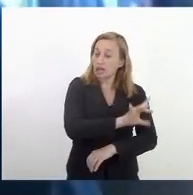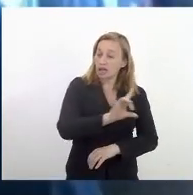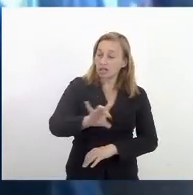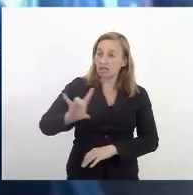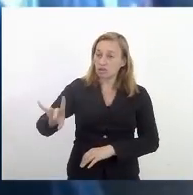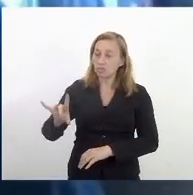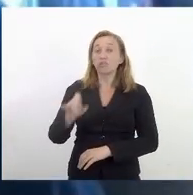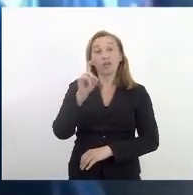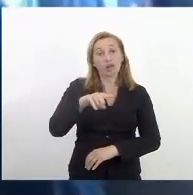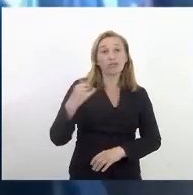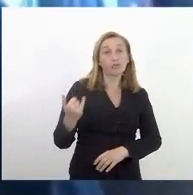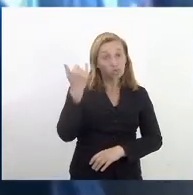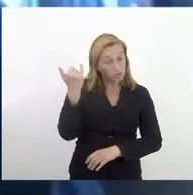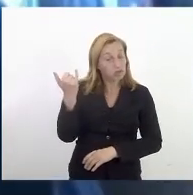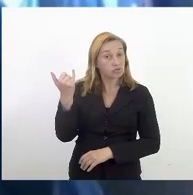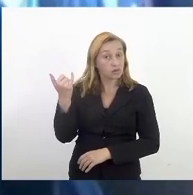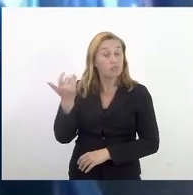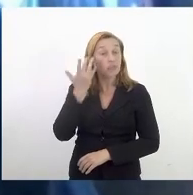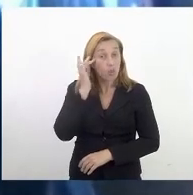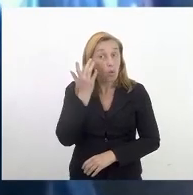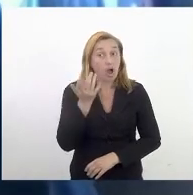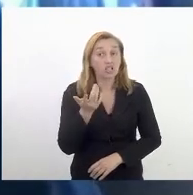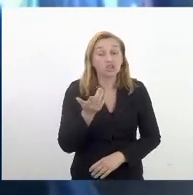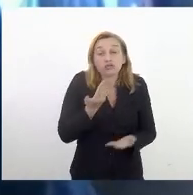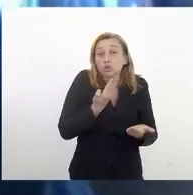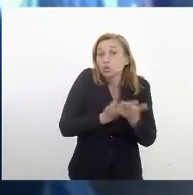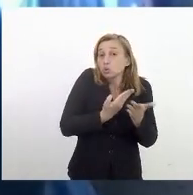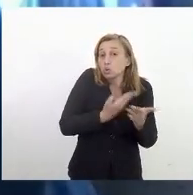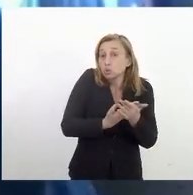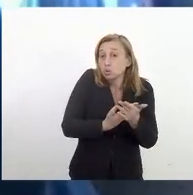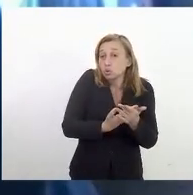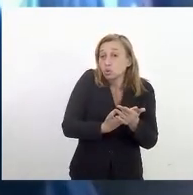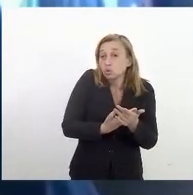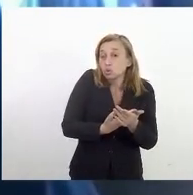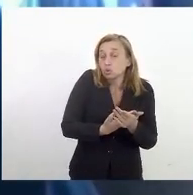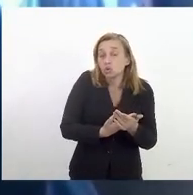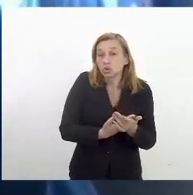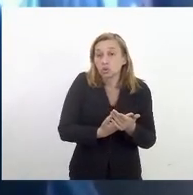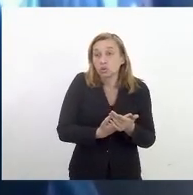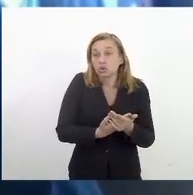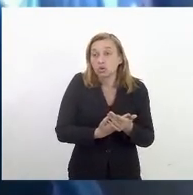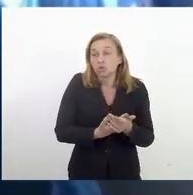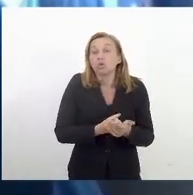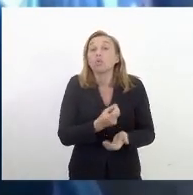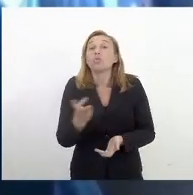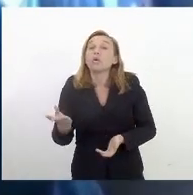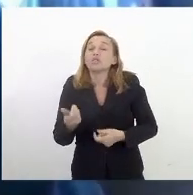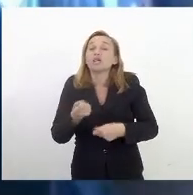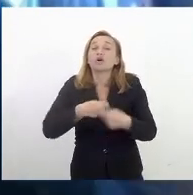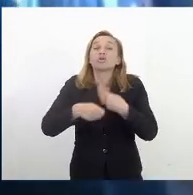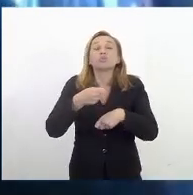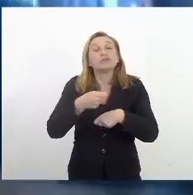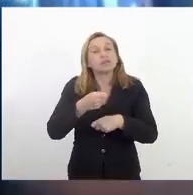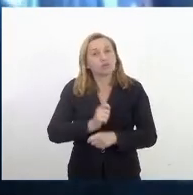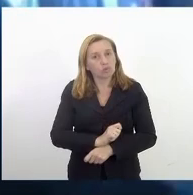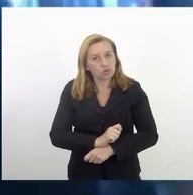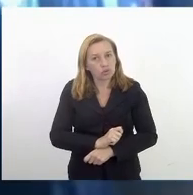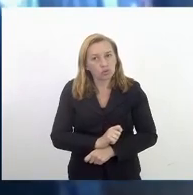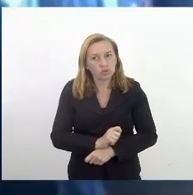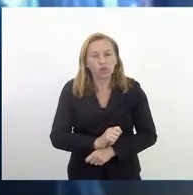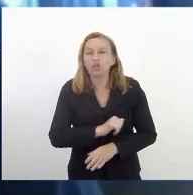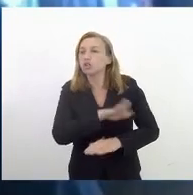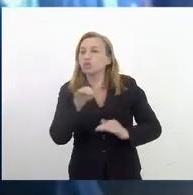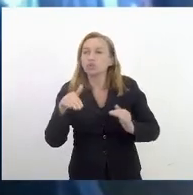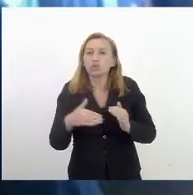como ele não tem e eu acho que não tinha que fazer teu estudo não sei se o bico ter fez quanto que a gente tem economizado de emissões por